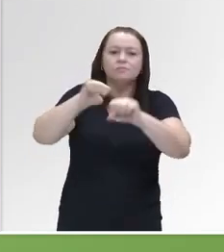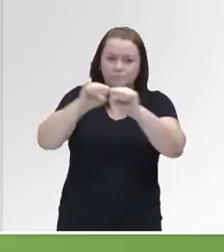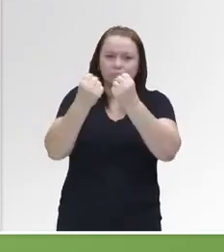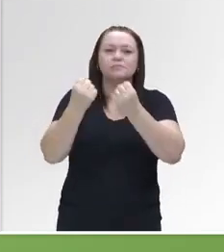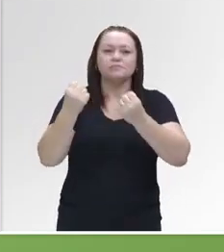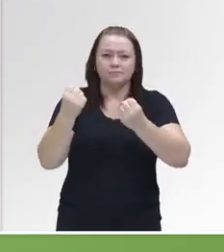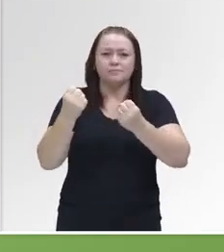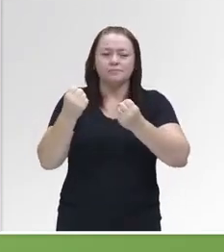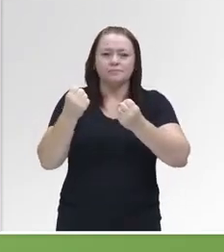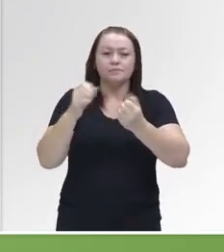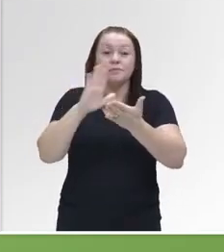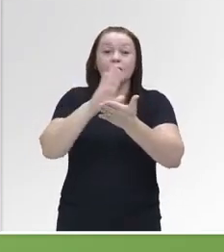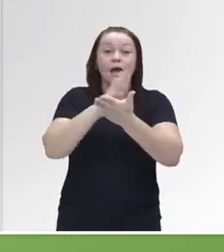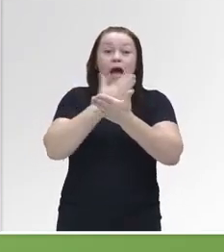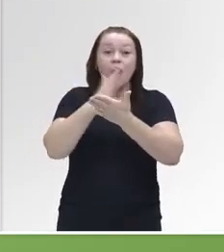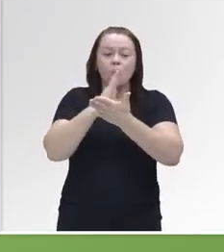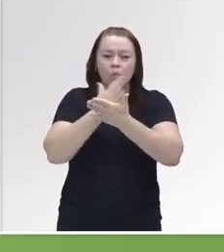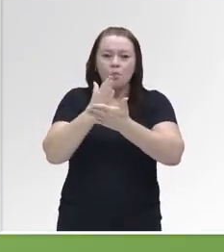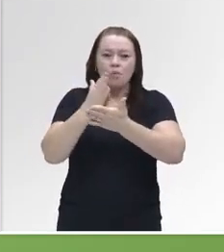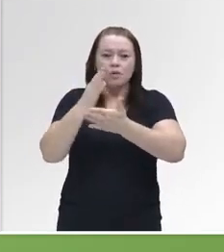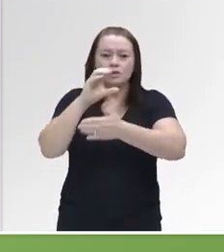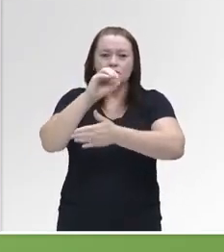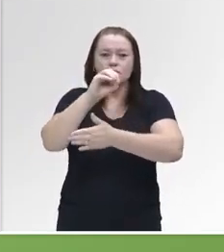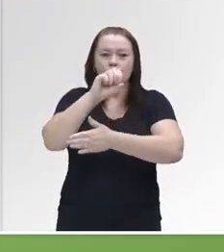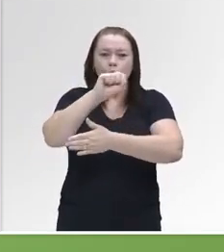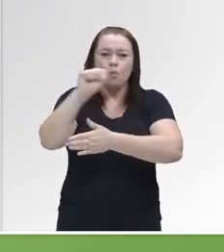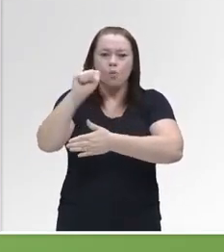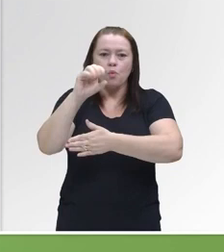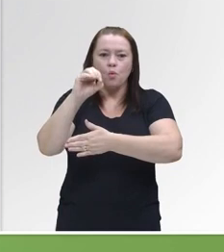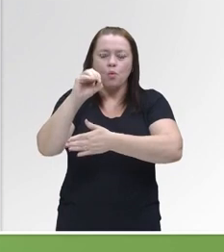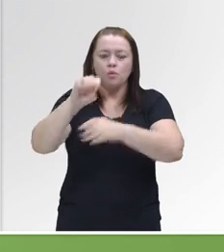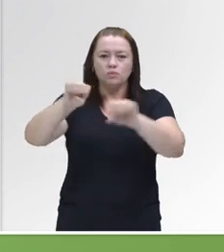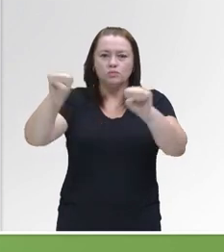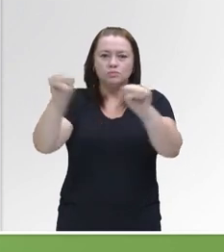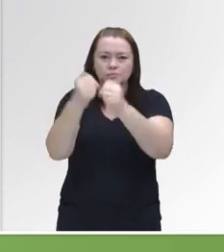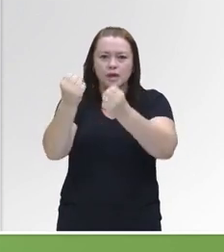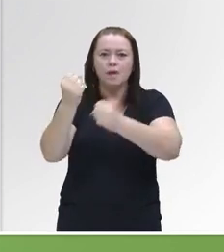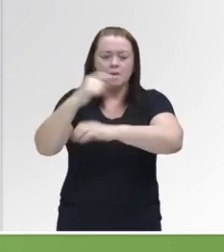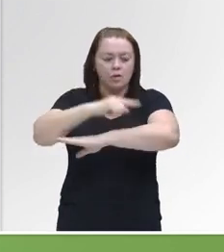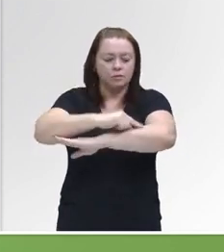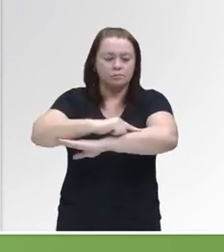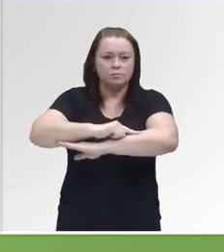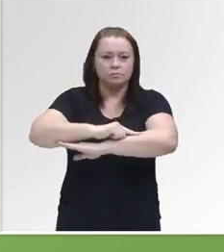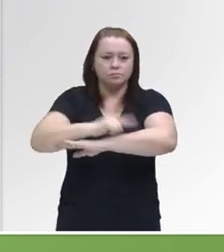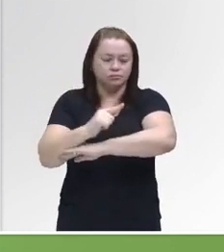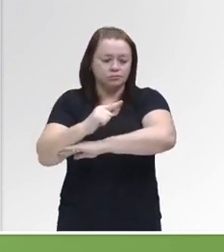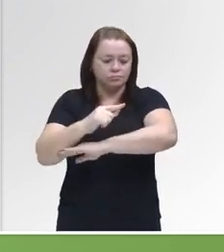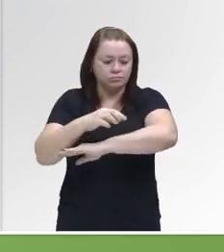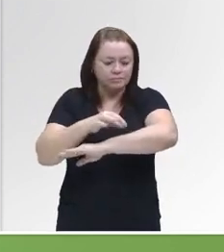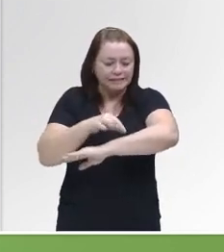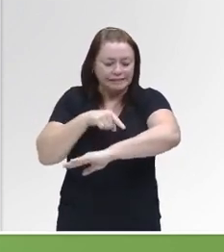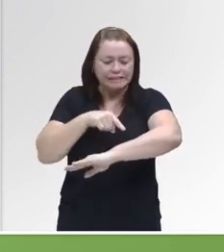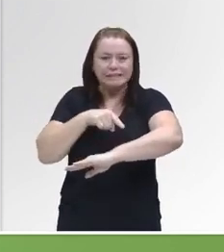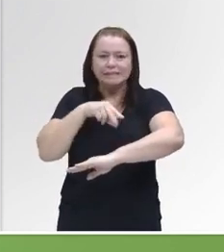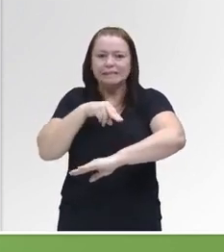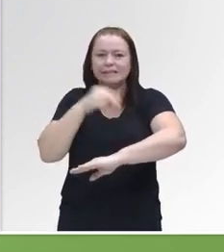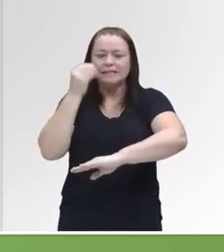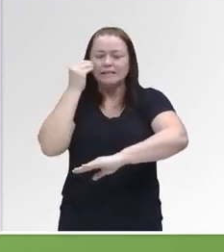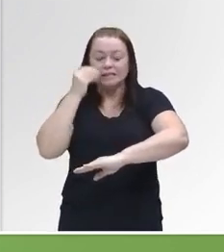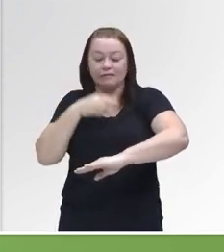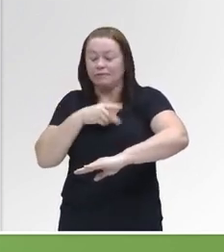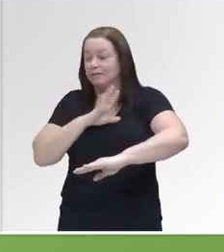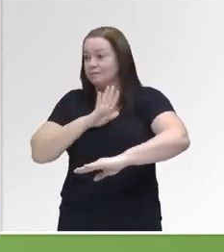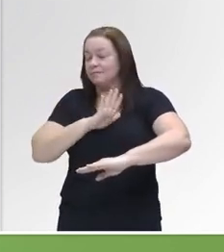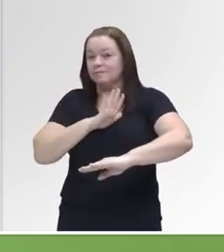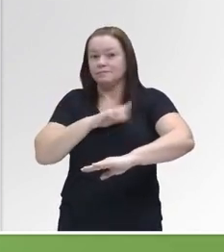expostas, a pele ela é rompida e é possível observar o osso para fora. enquanto que na fechada você não observa